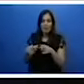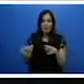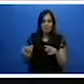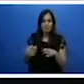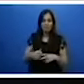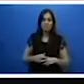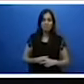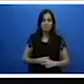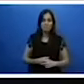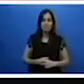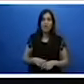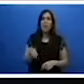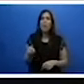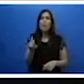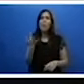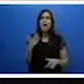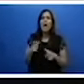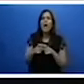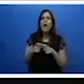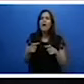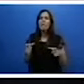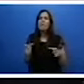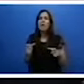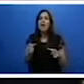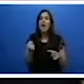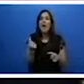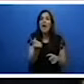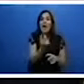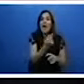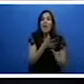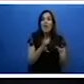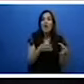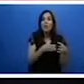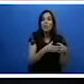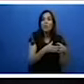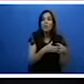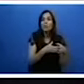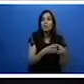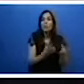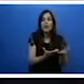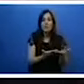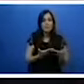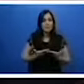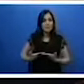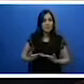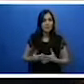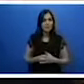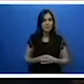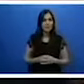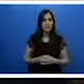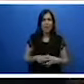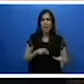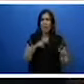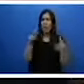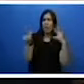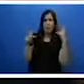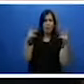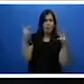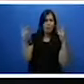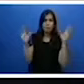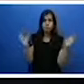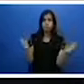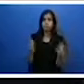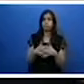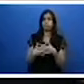eles. Quantas cartelas numeradas cada grupo recebeu? Nossa, professora, tem muitas informações